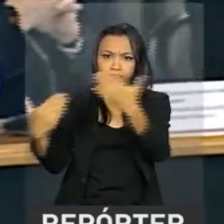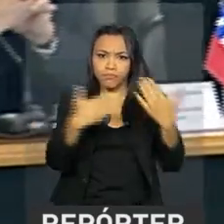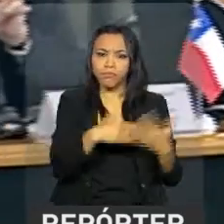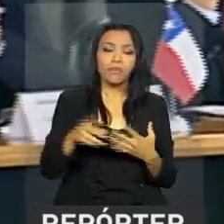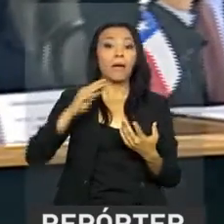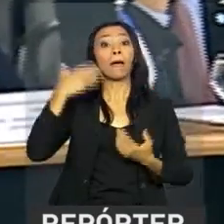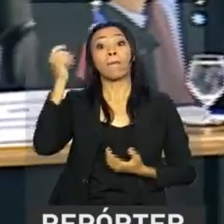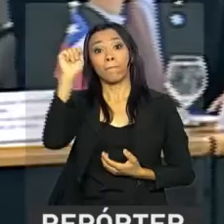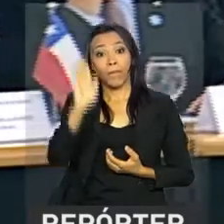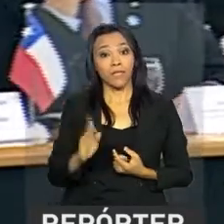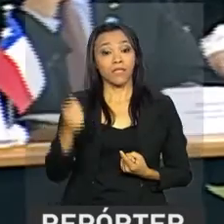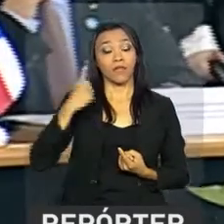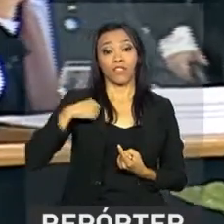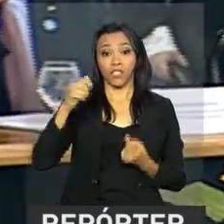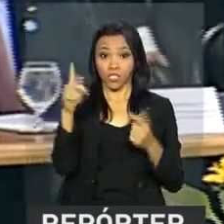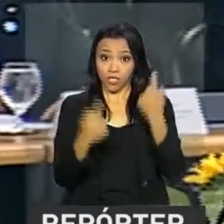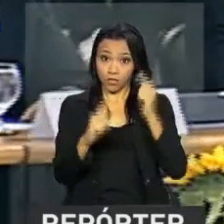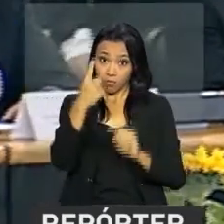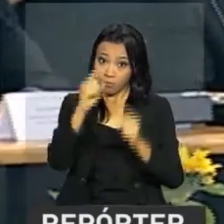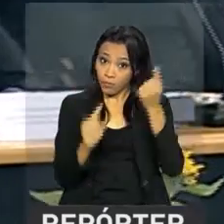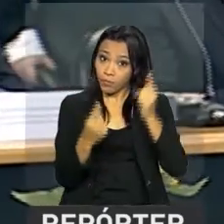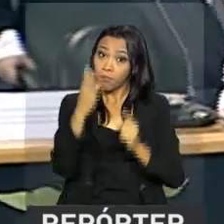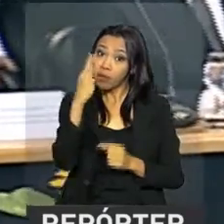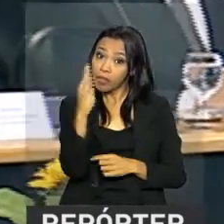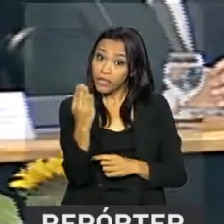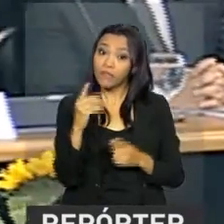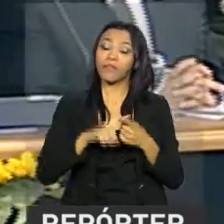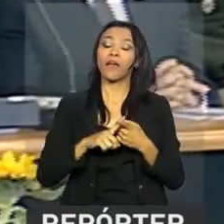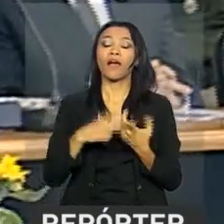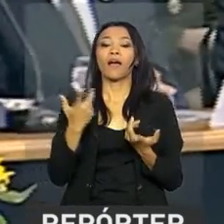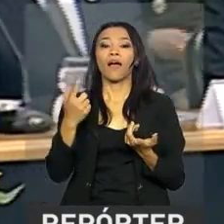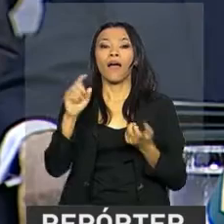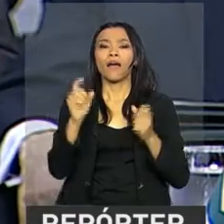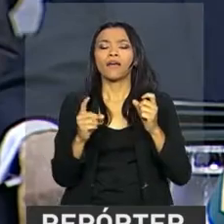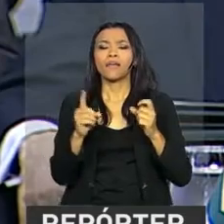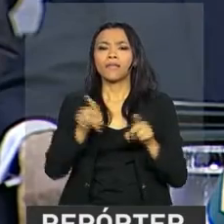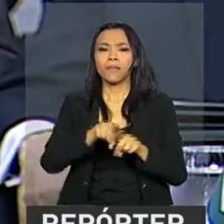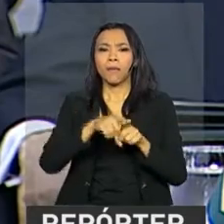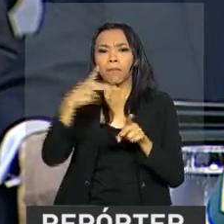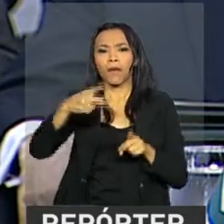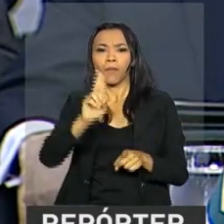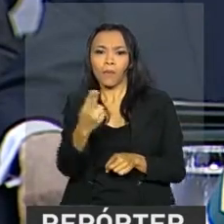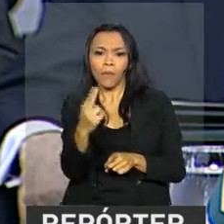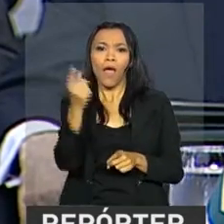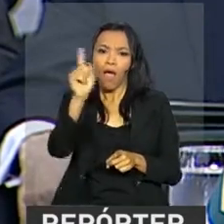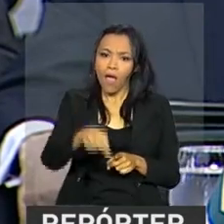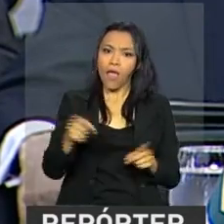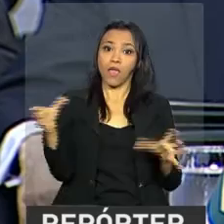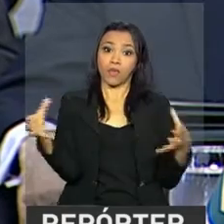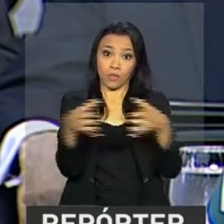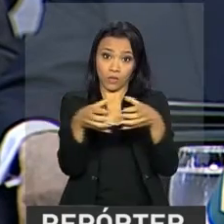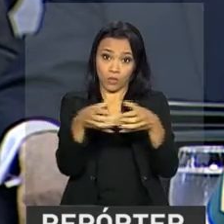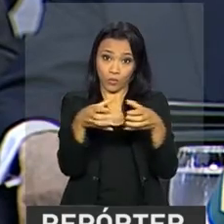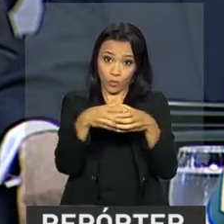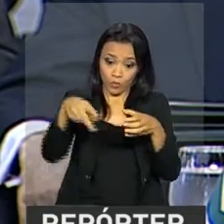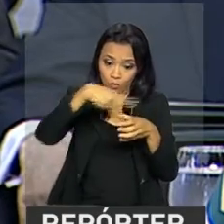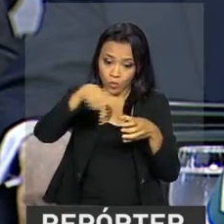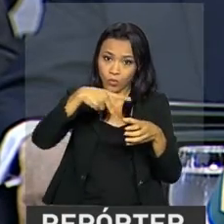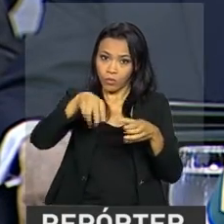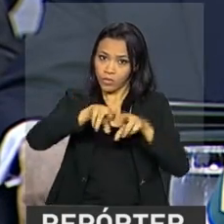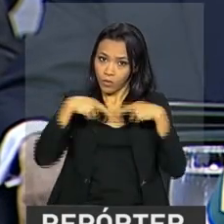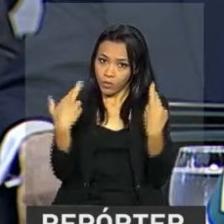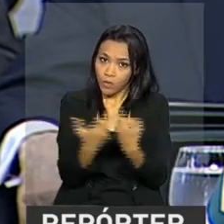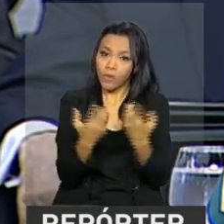por brasil argentina bolívia chile paraguai uruguai discutiram medidas para combater crimes cometidos na fronteira como o narcotráfico